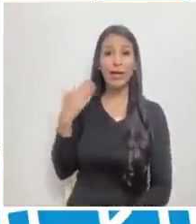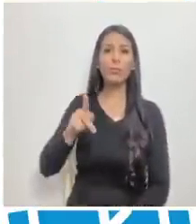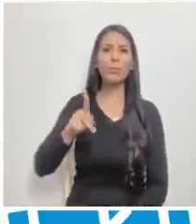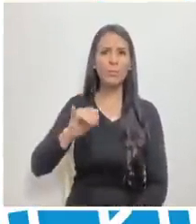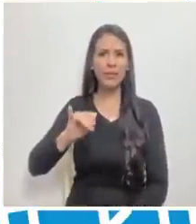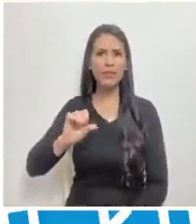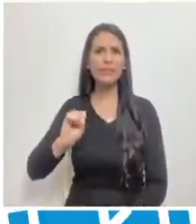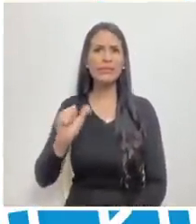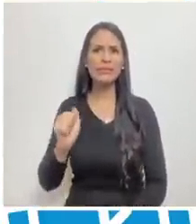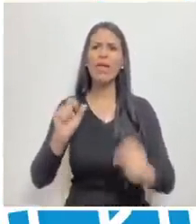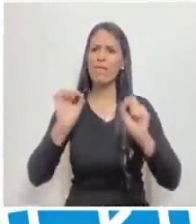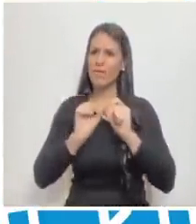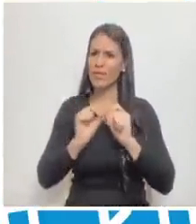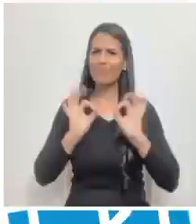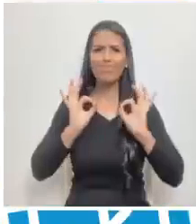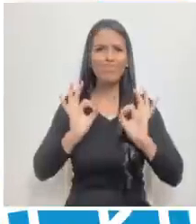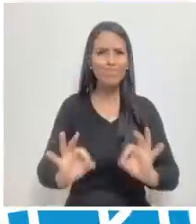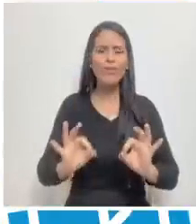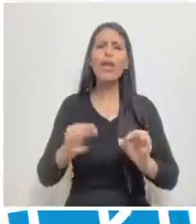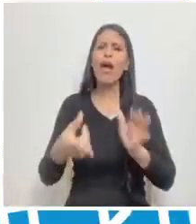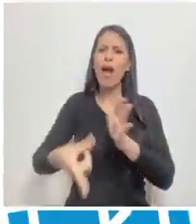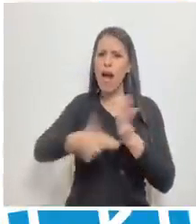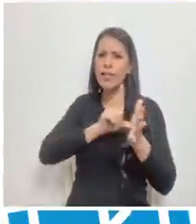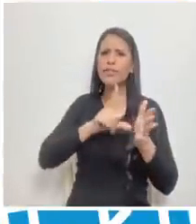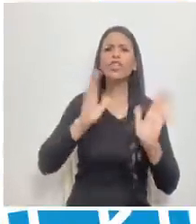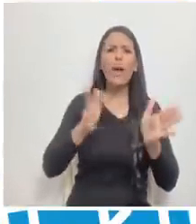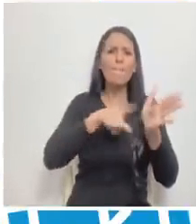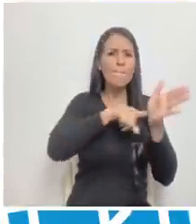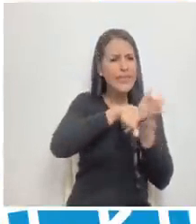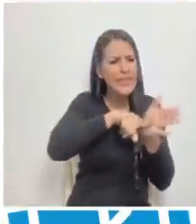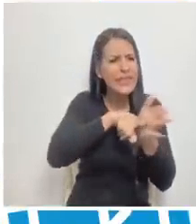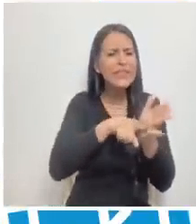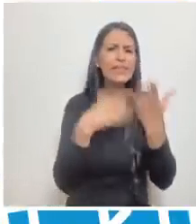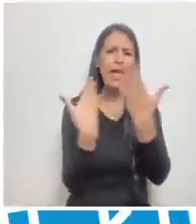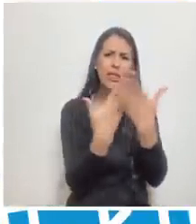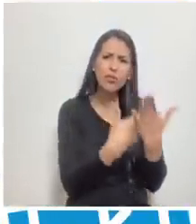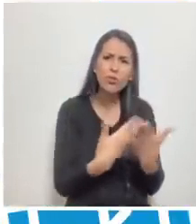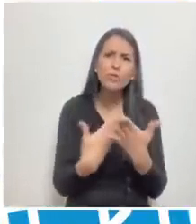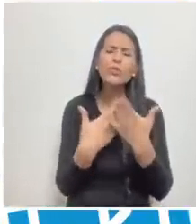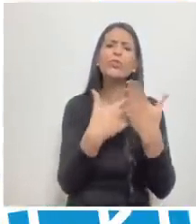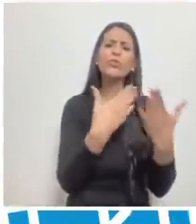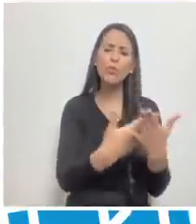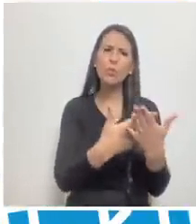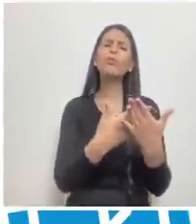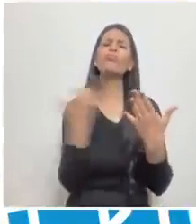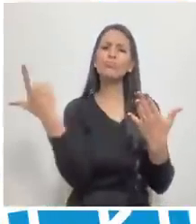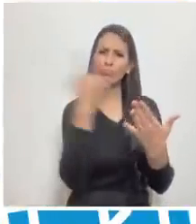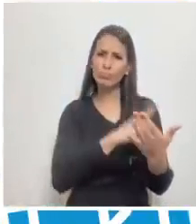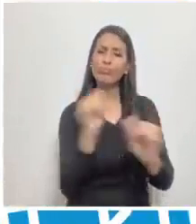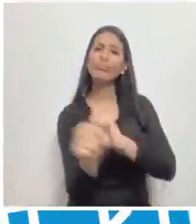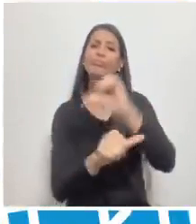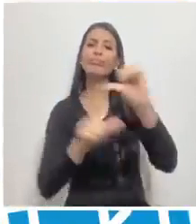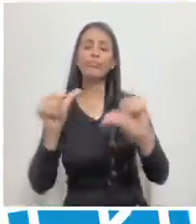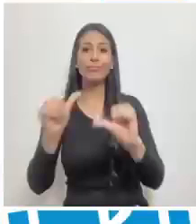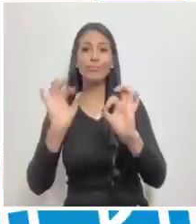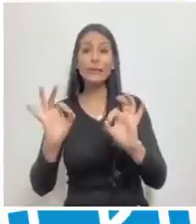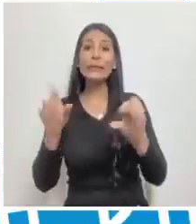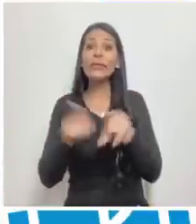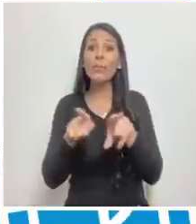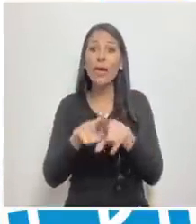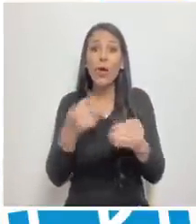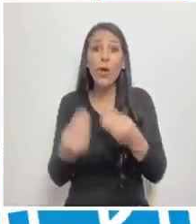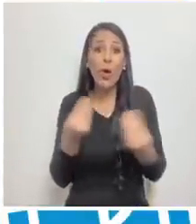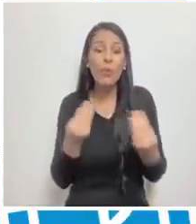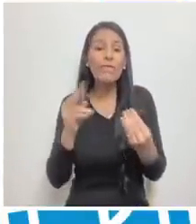muito estudo, né? Inclusive para poder estabelecer os critérios de comparabilidade a